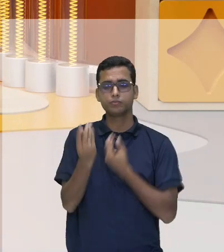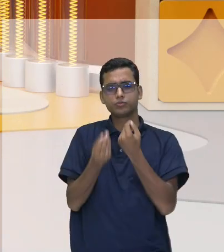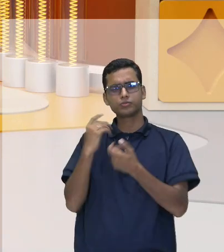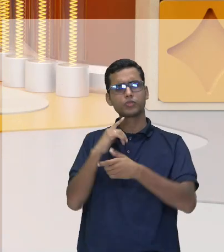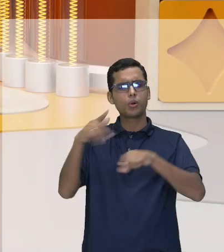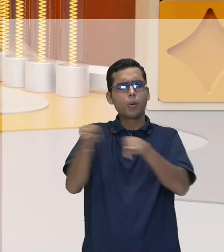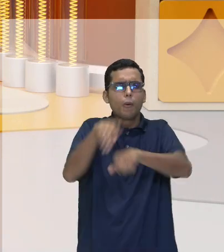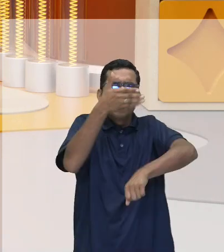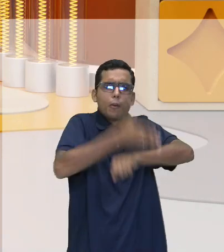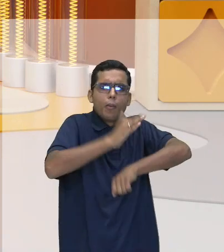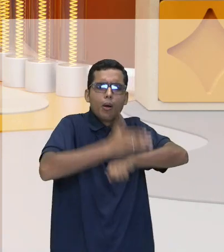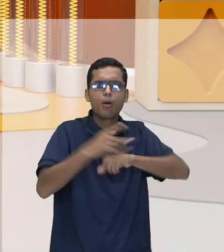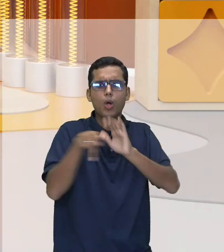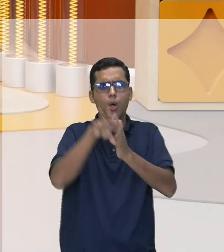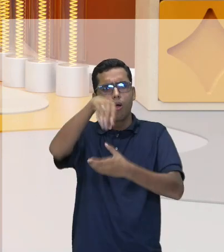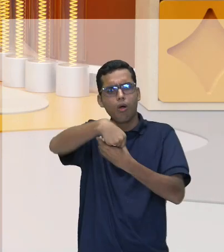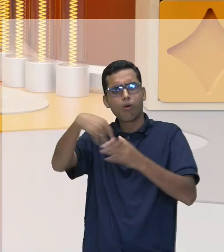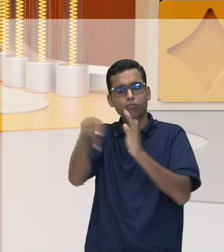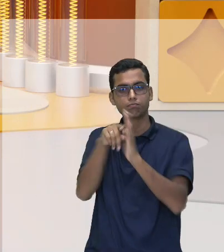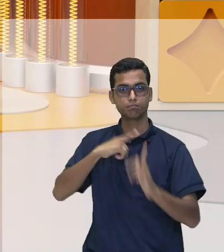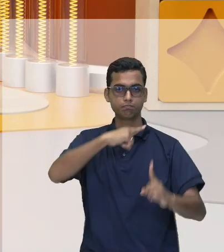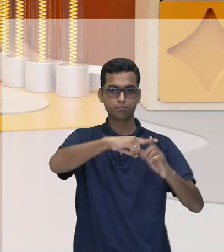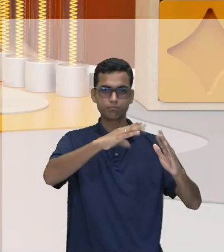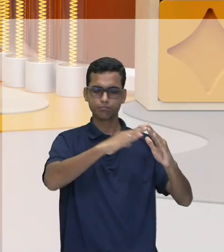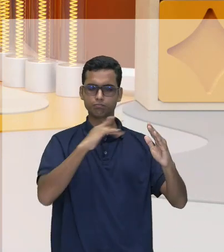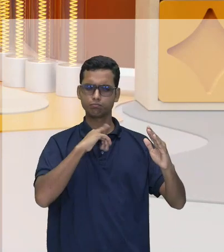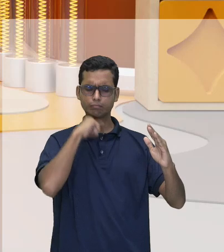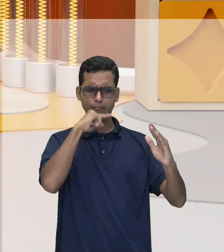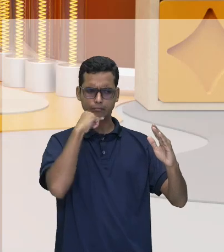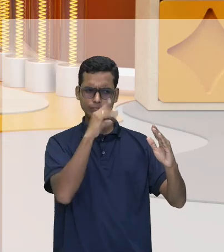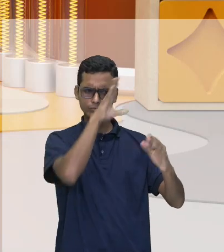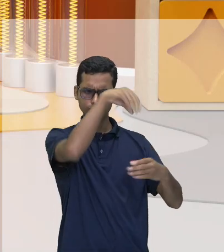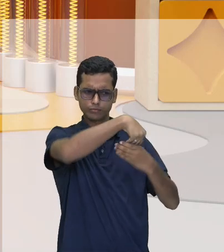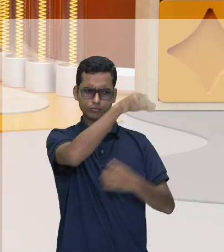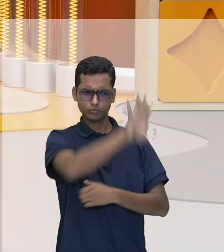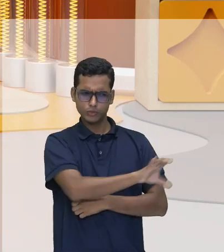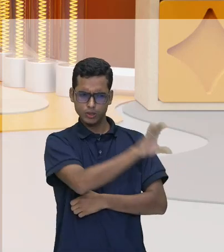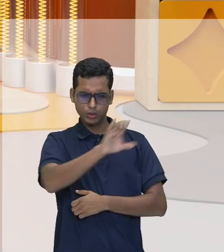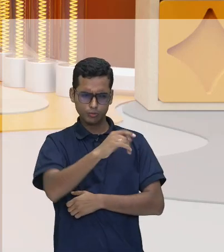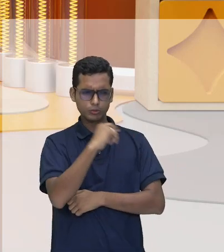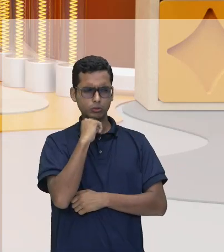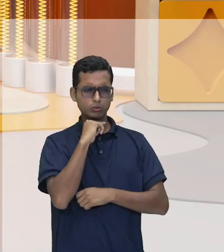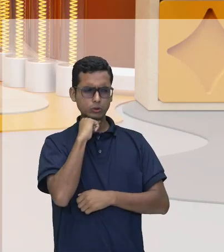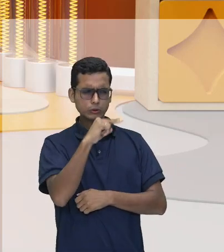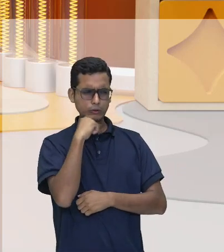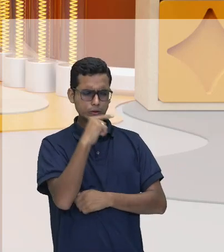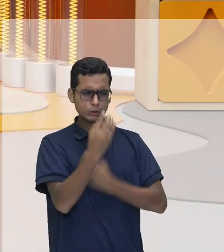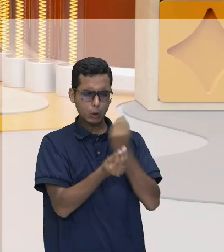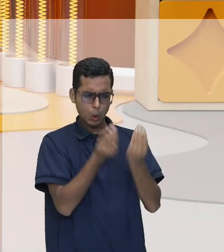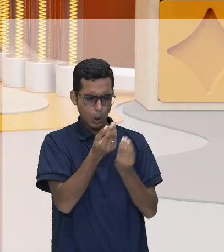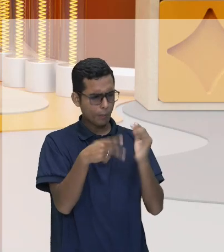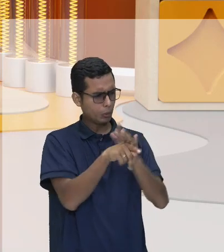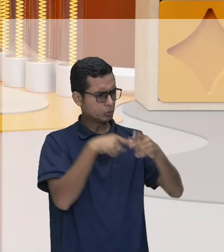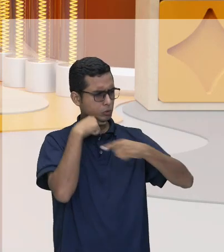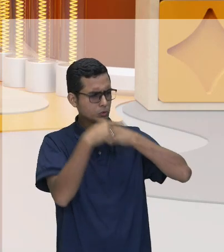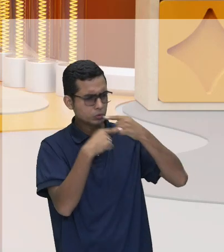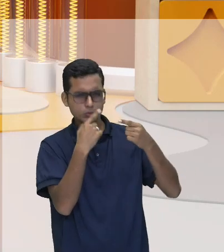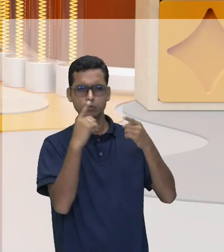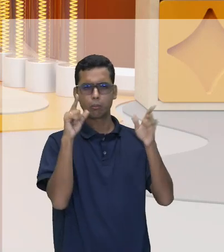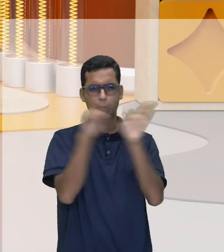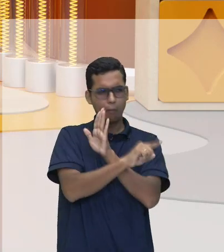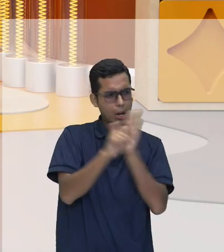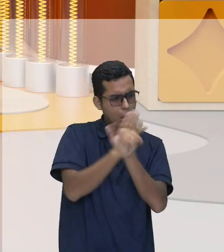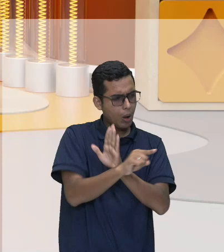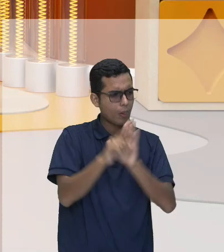vai ser interrompida. Então, os europeus eles precisam encontrar uma alternativa para chegar até a